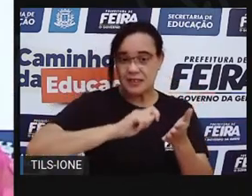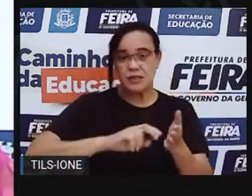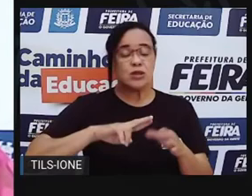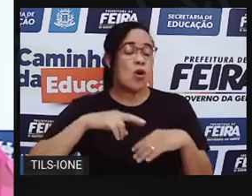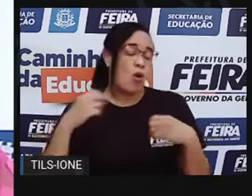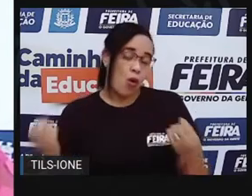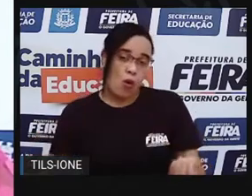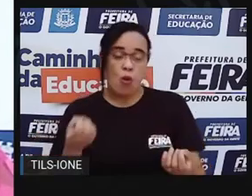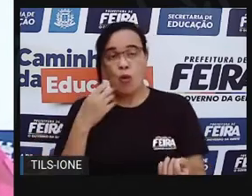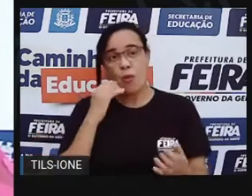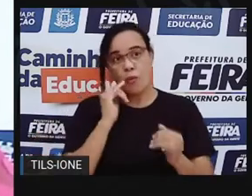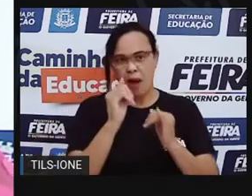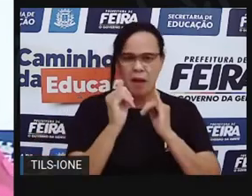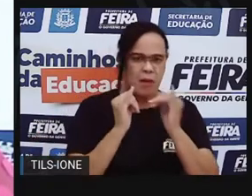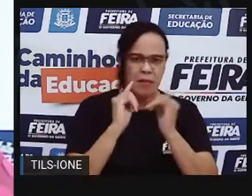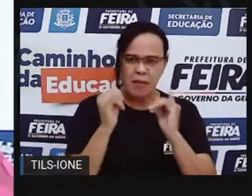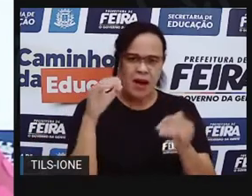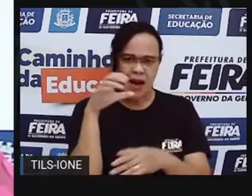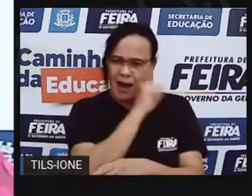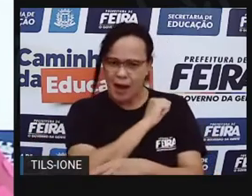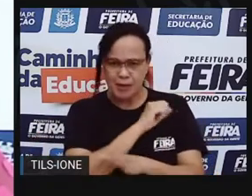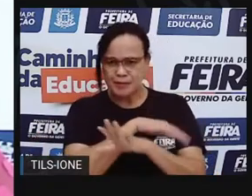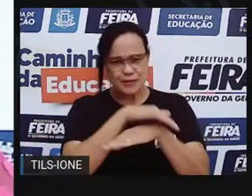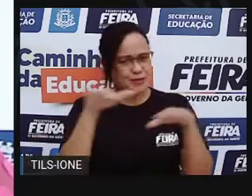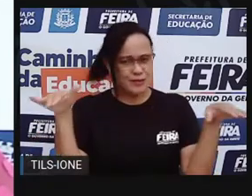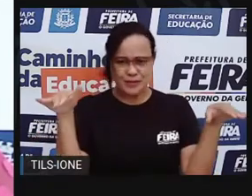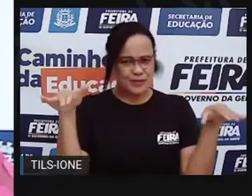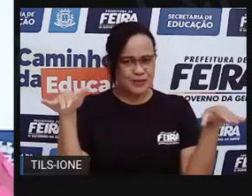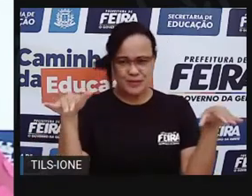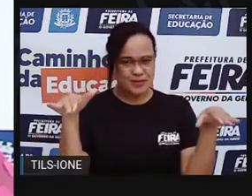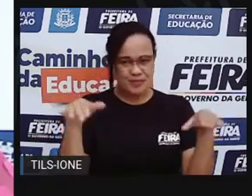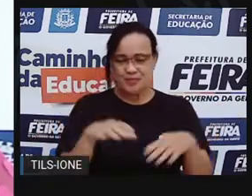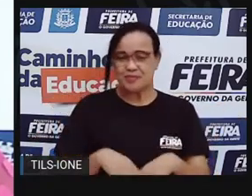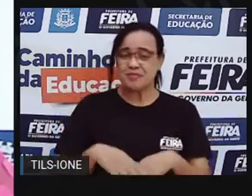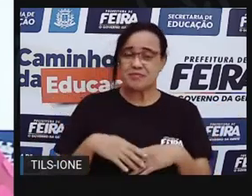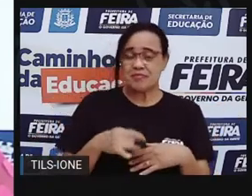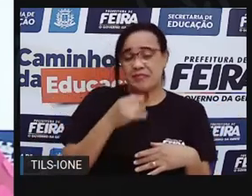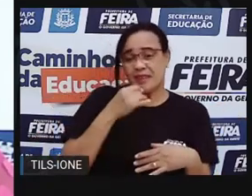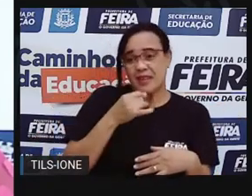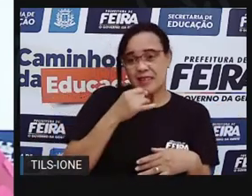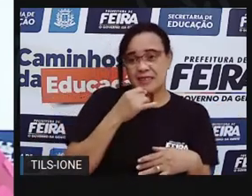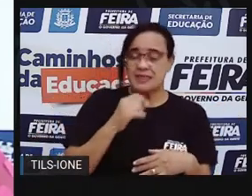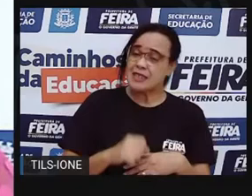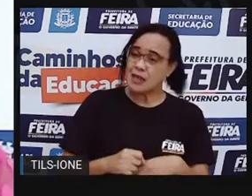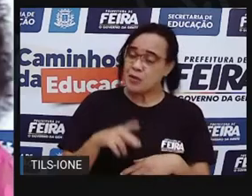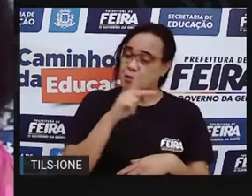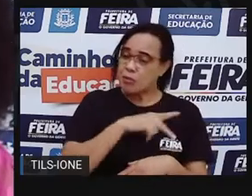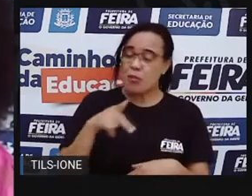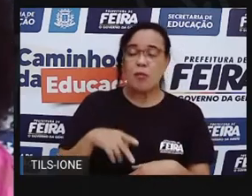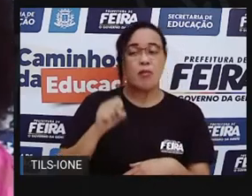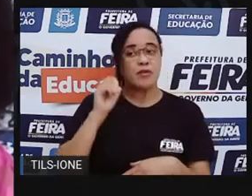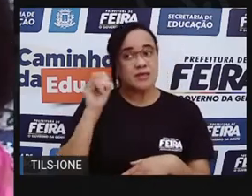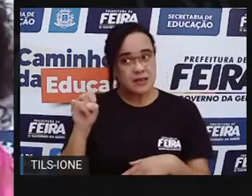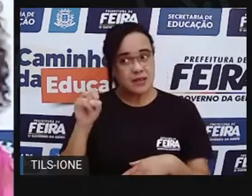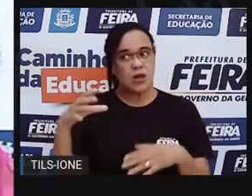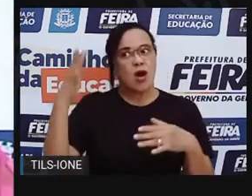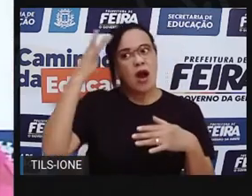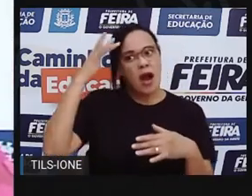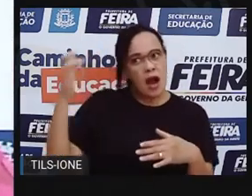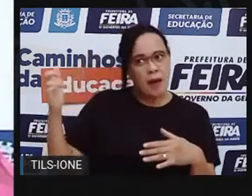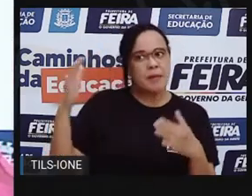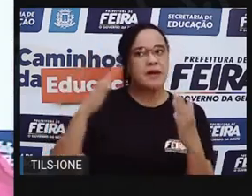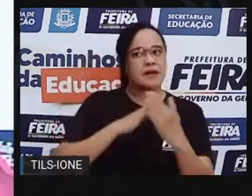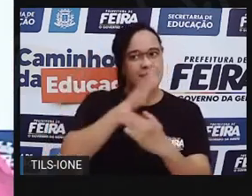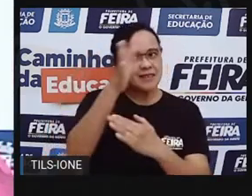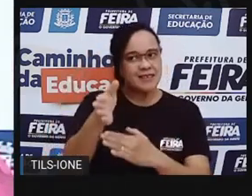assim rapidinho, tipo, Proci, vai lá em casa amanhã tomar um café? É um